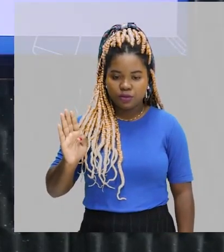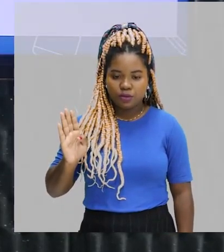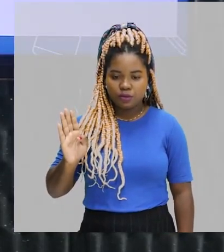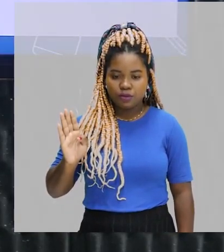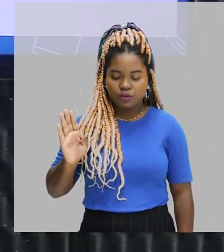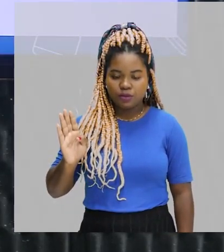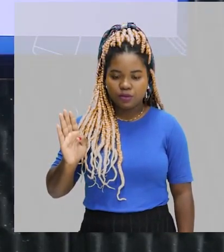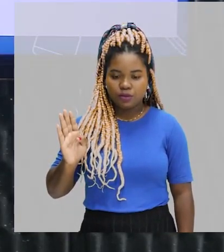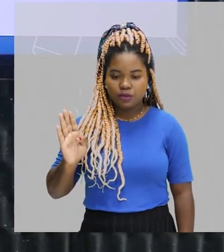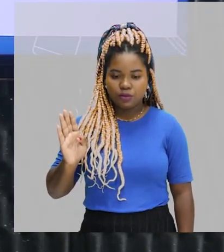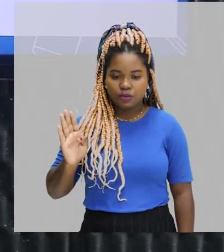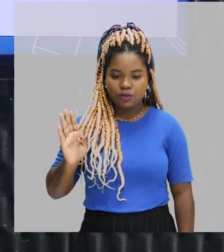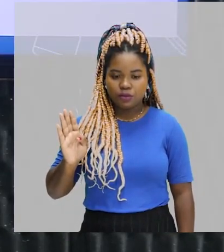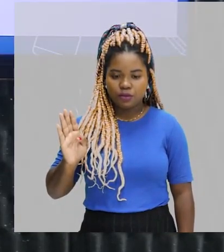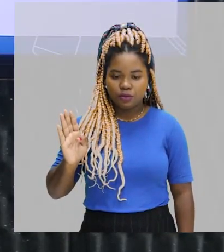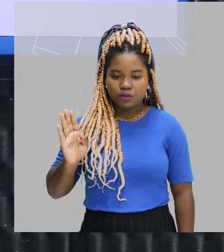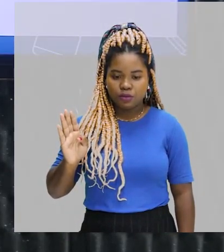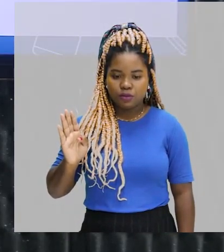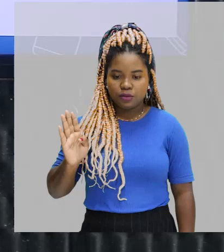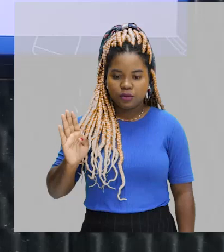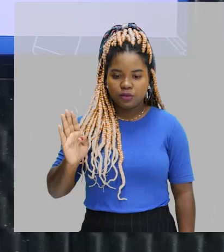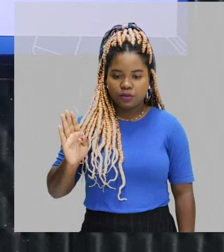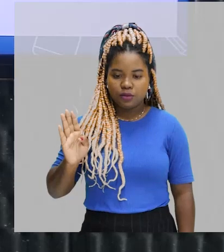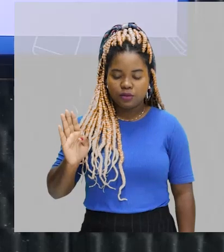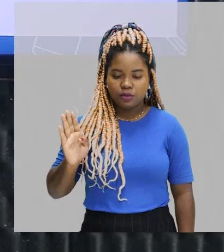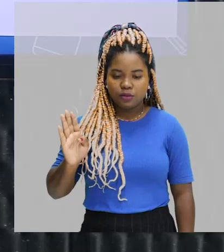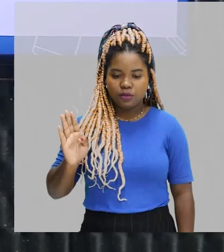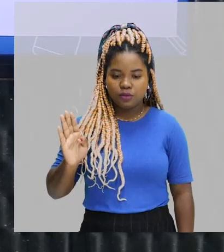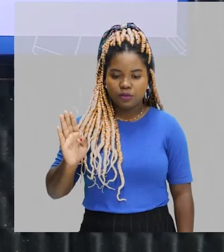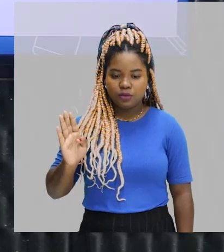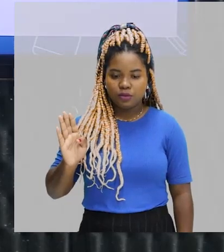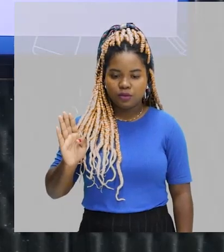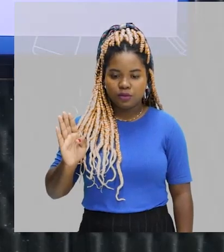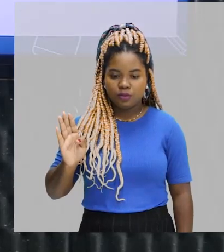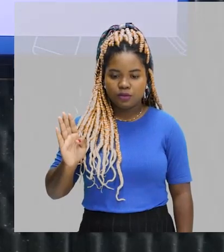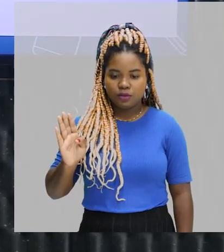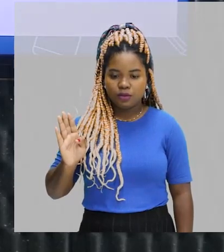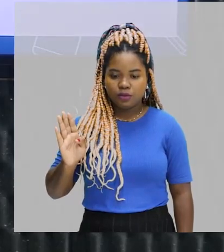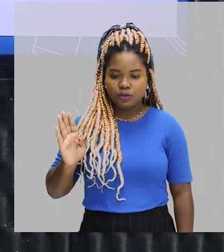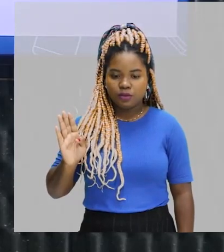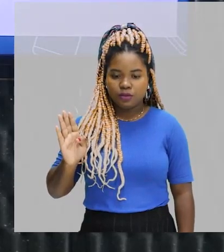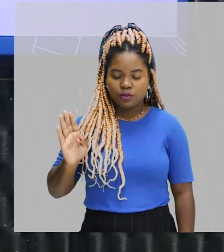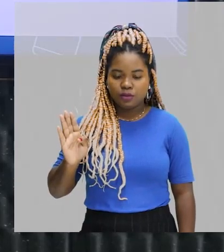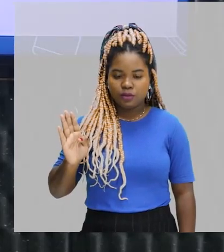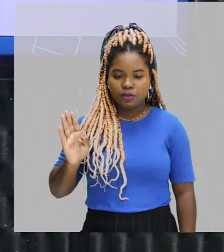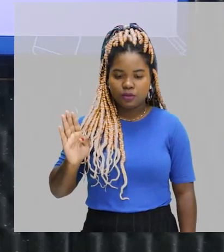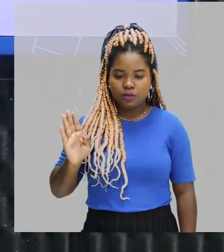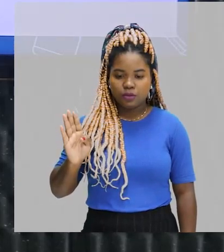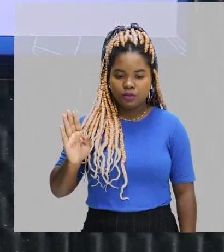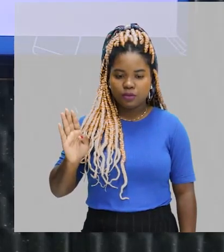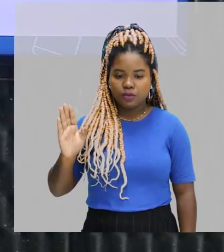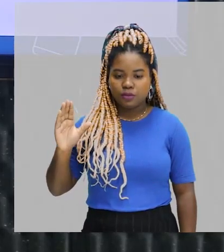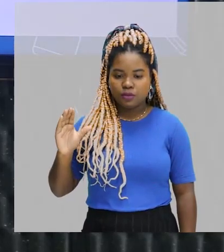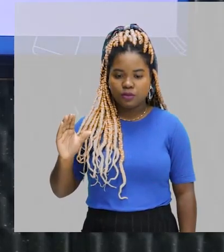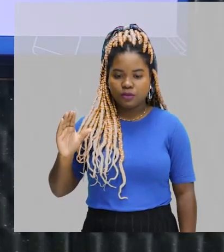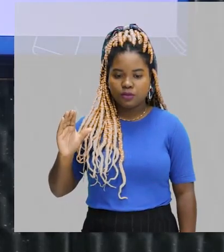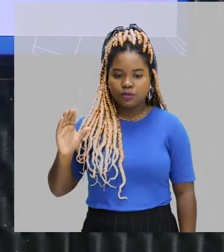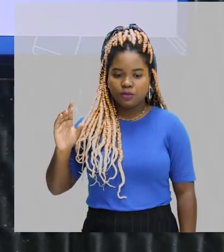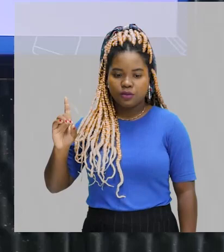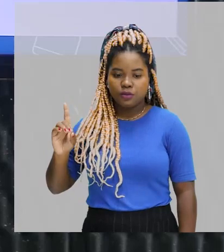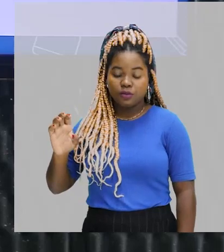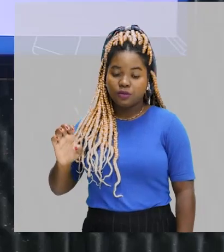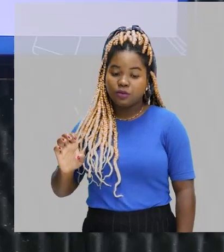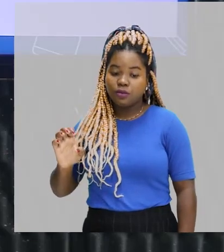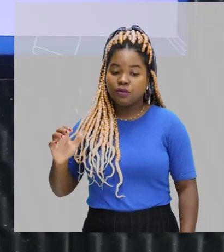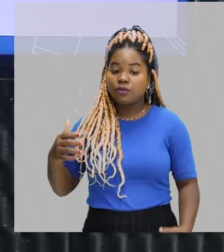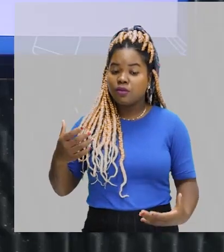o homem se pergunta, se não houvesse medos, como existiriam esperanças? E assim sucessivamente. Isso